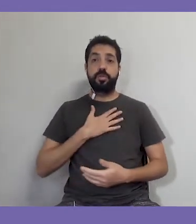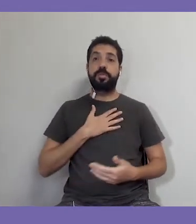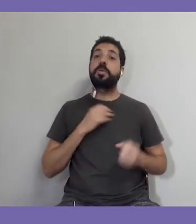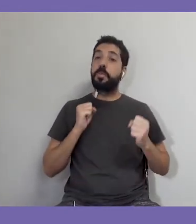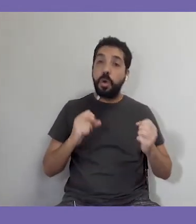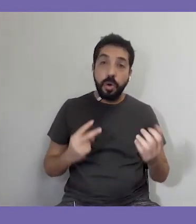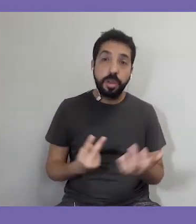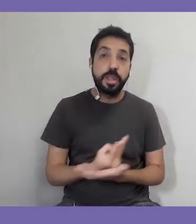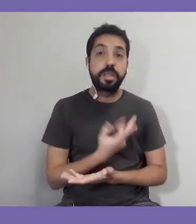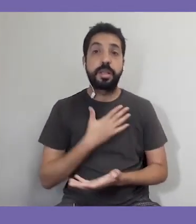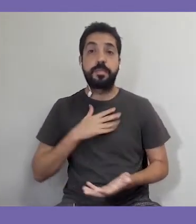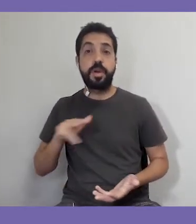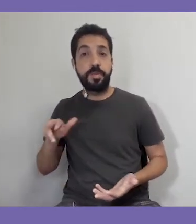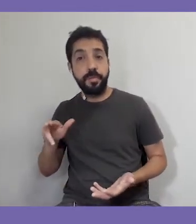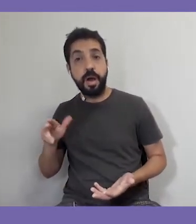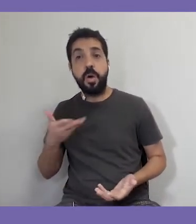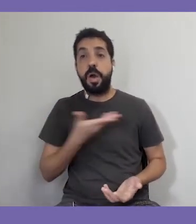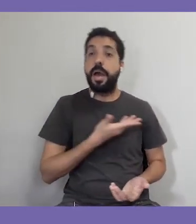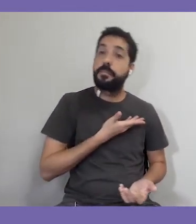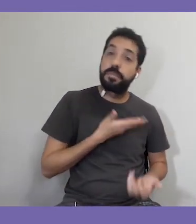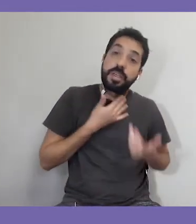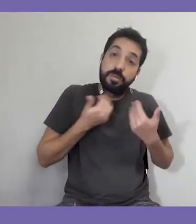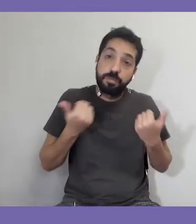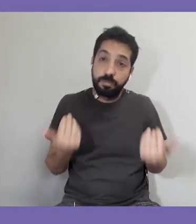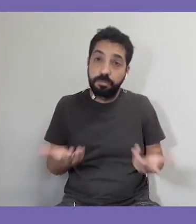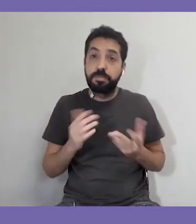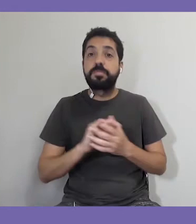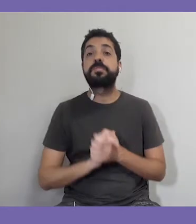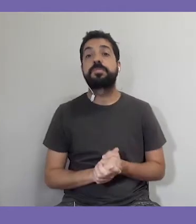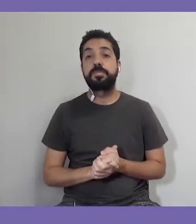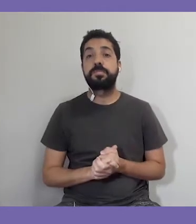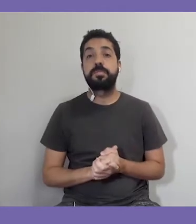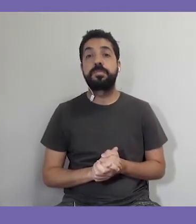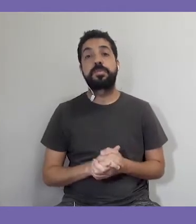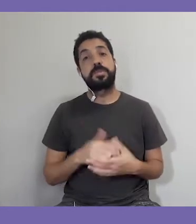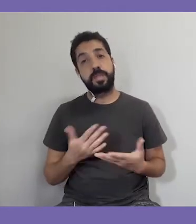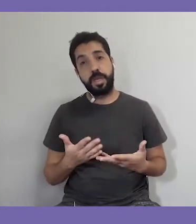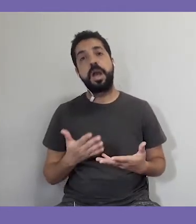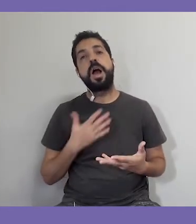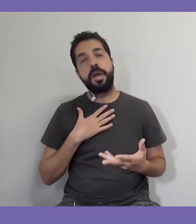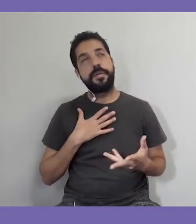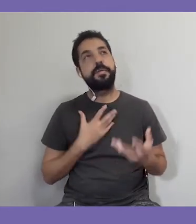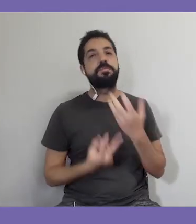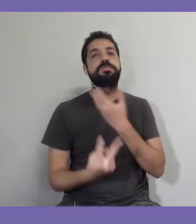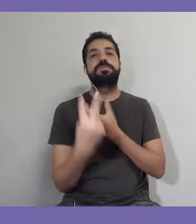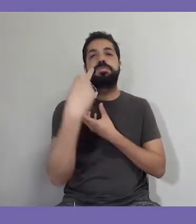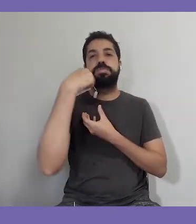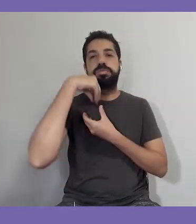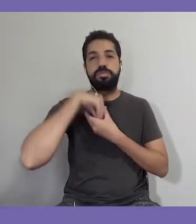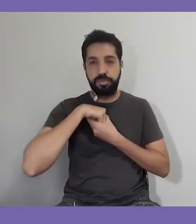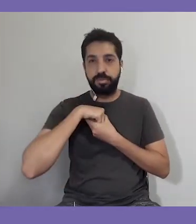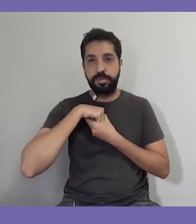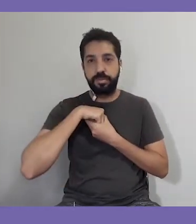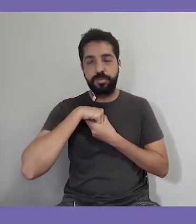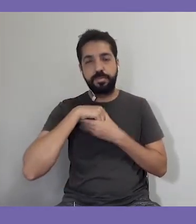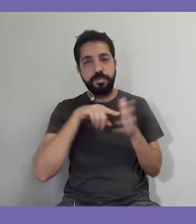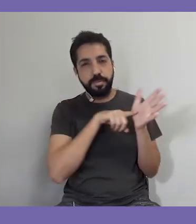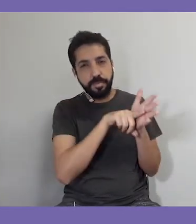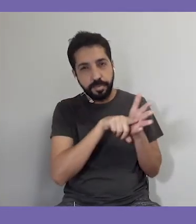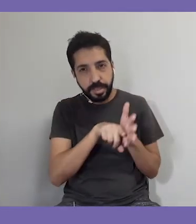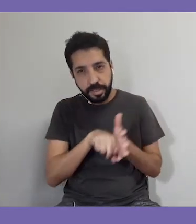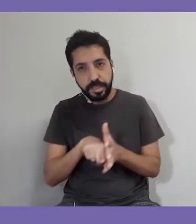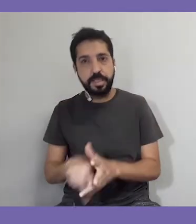poderia ser o meu irmão, ou um amigo, enfim. E aí eu tive que me revisitar nessas